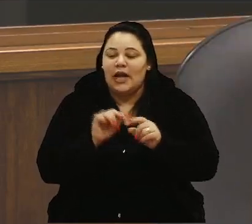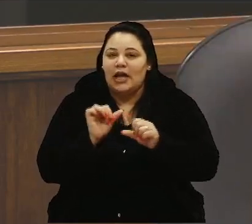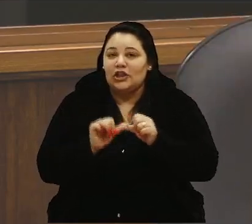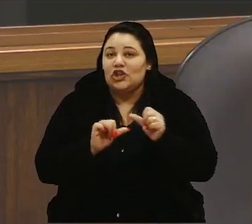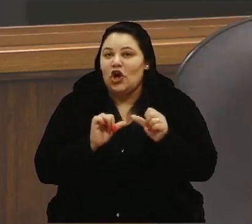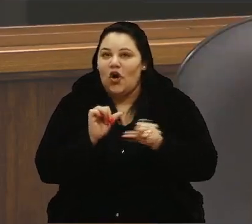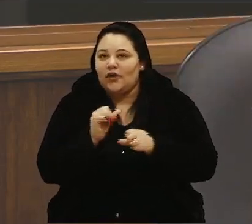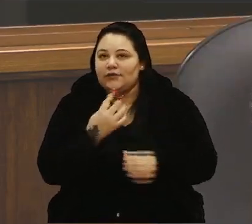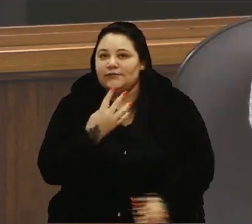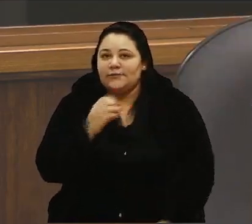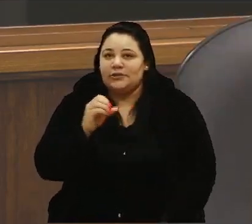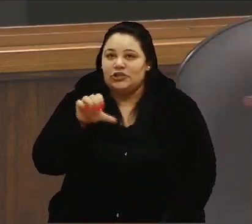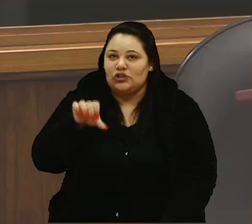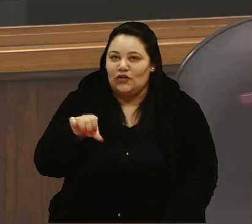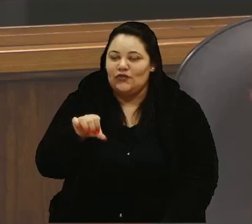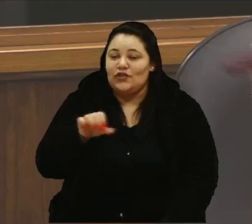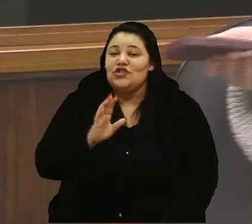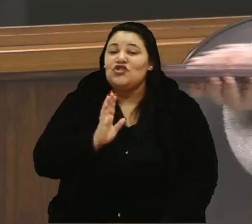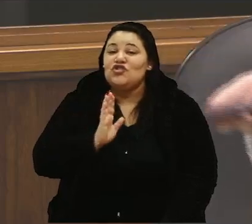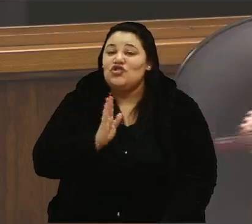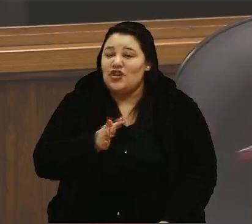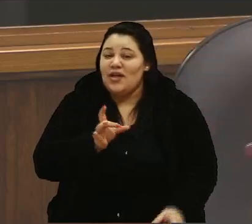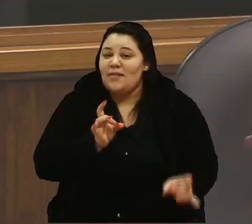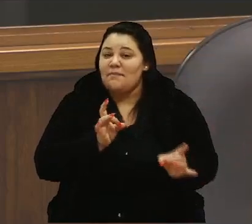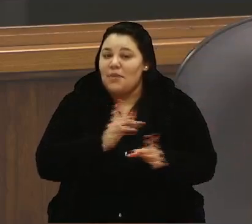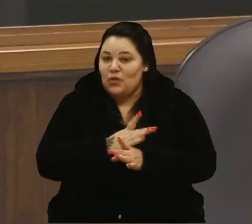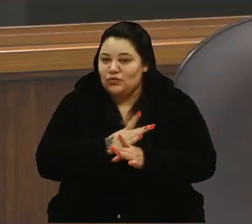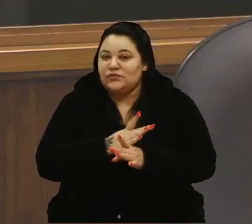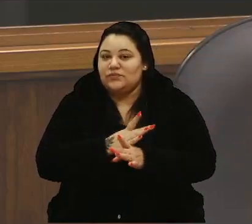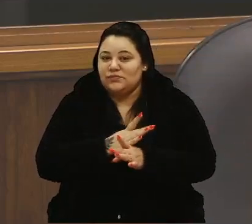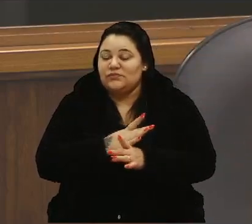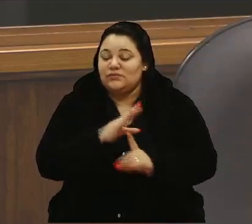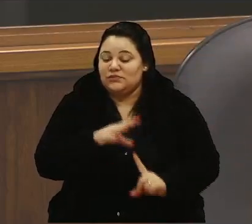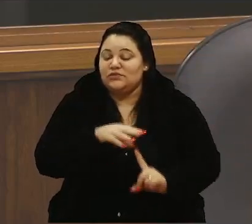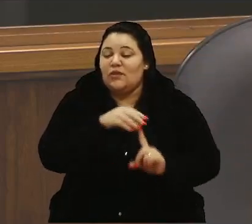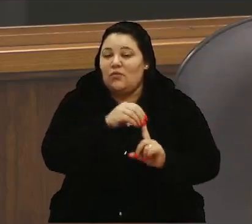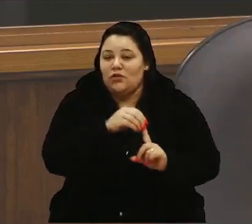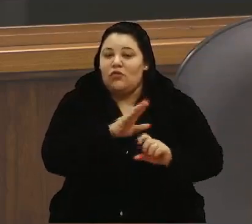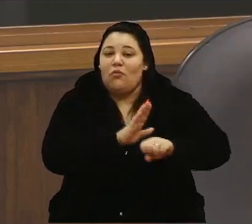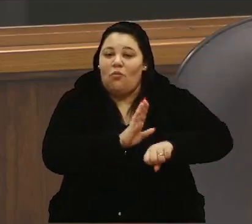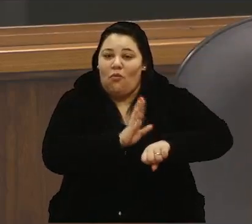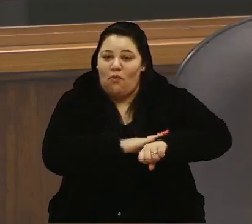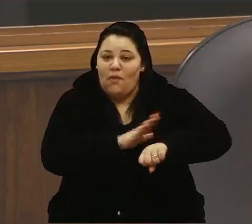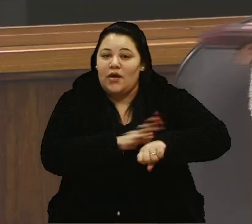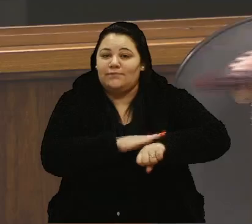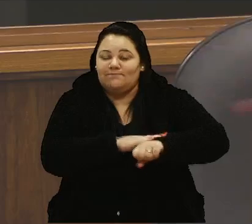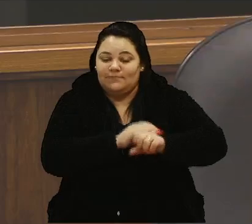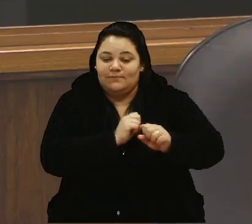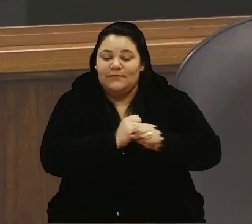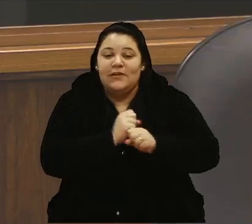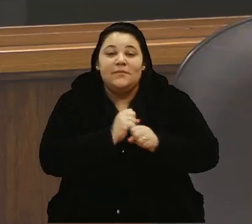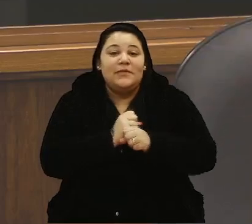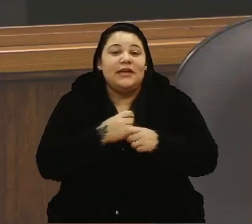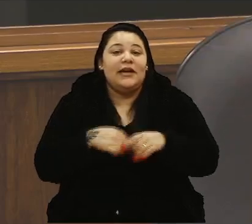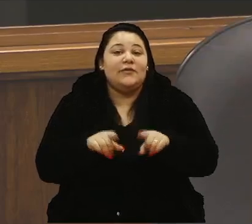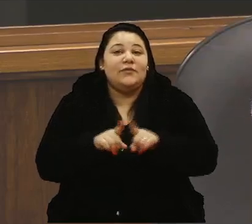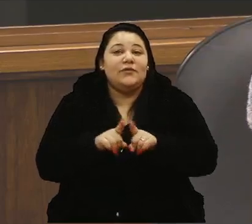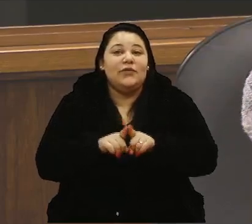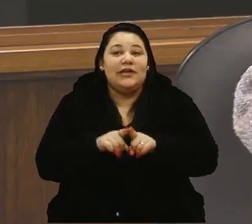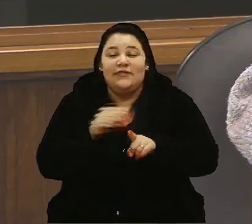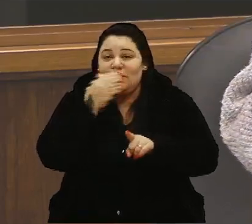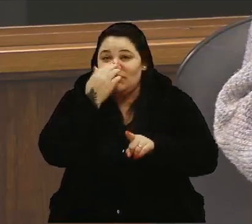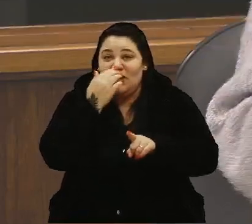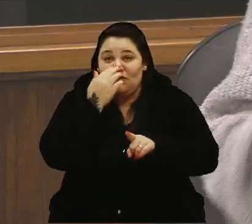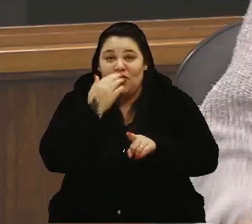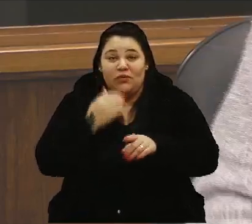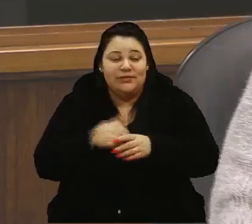da 409 já estavam prontas, inclusive na época de campanha, para ser enviadas em janeiro já para esta casa,